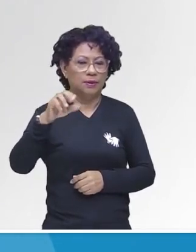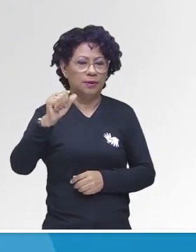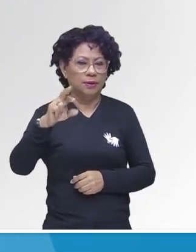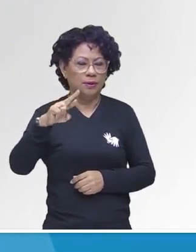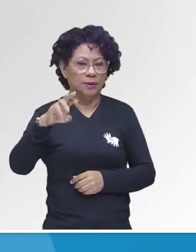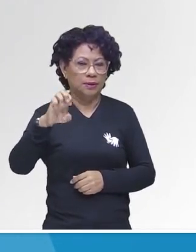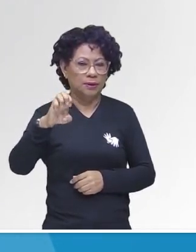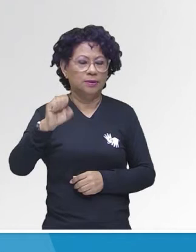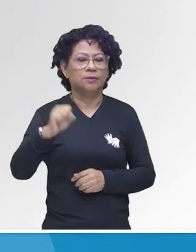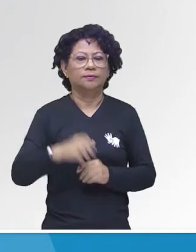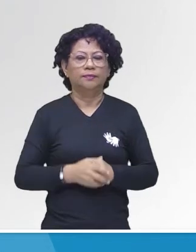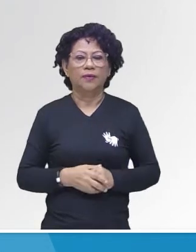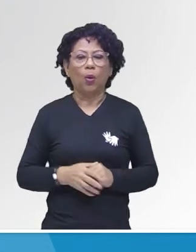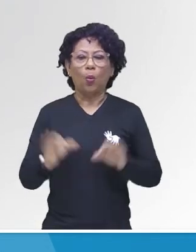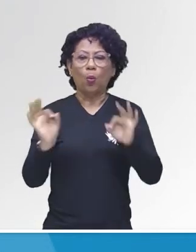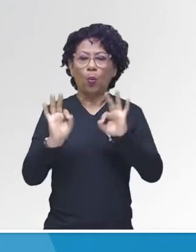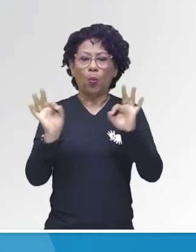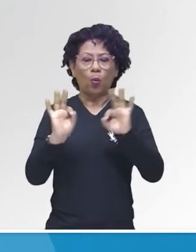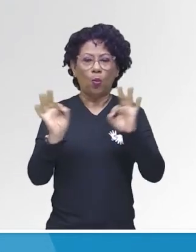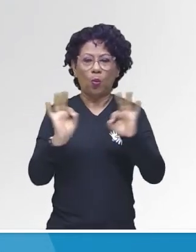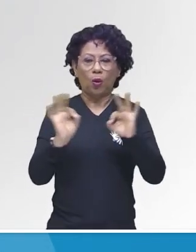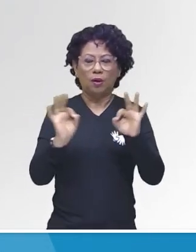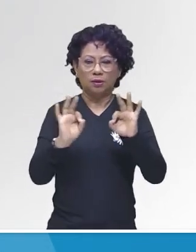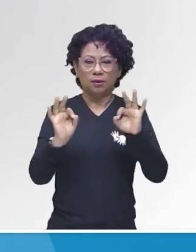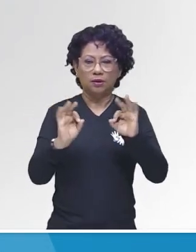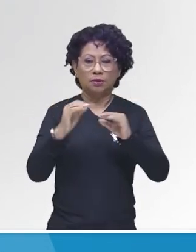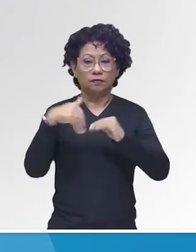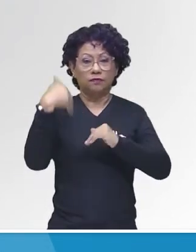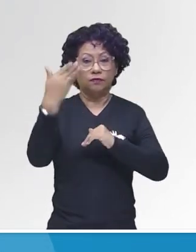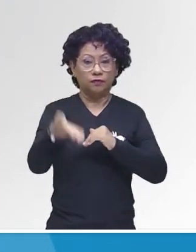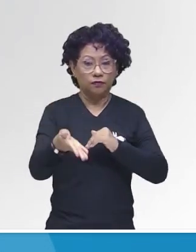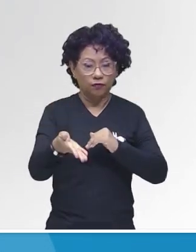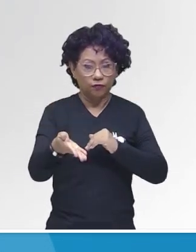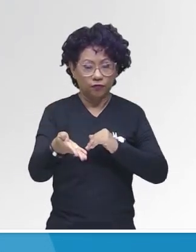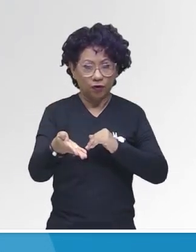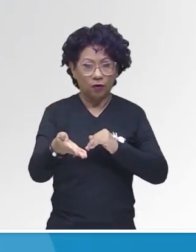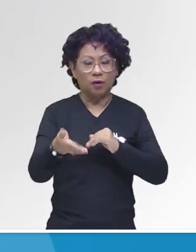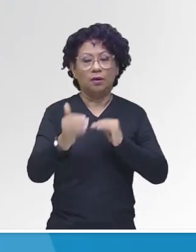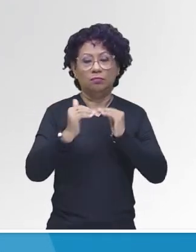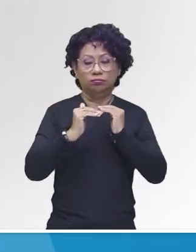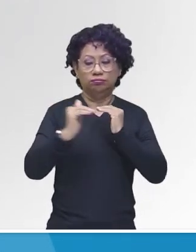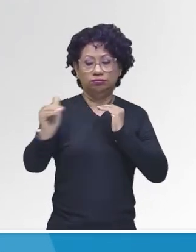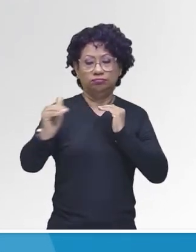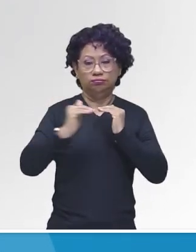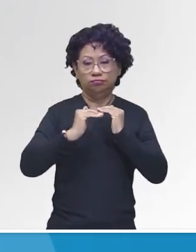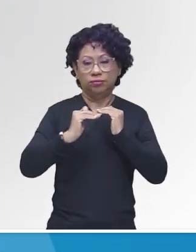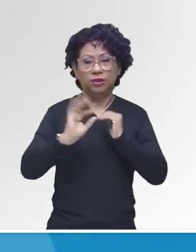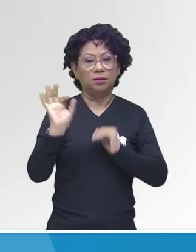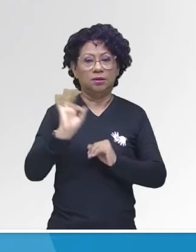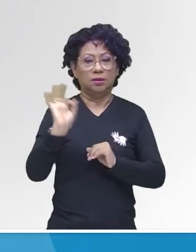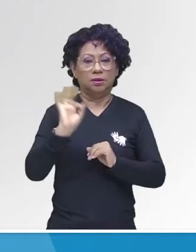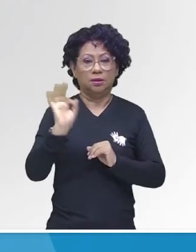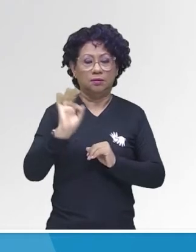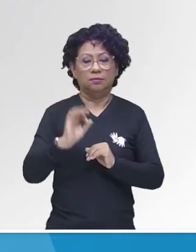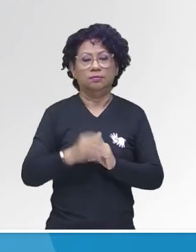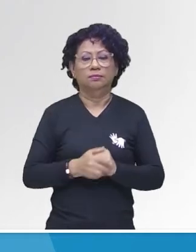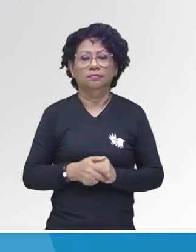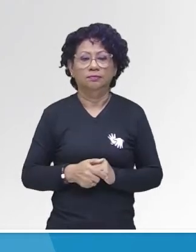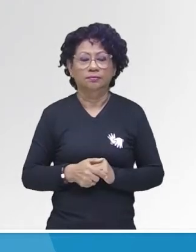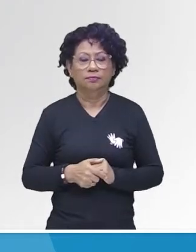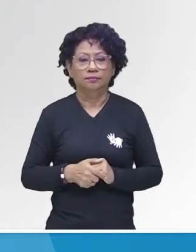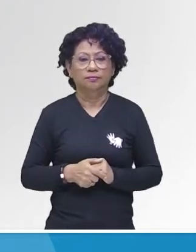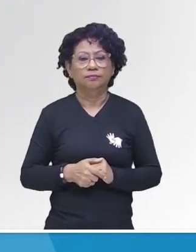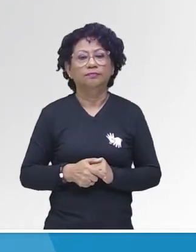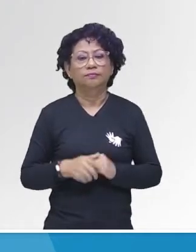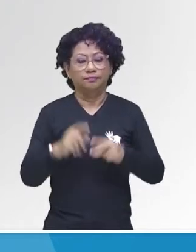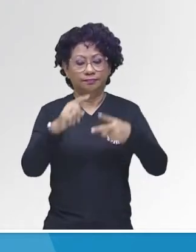único ponto que não está no plano, ou seja, está fora aí do nosso plano em questão, então eles não são coplanares. Então são essas